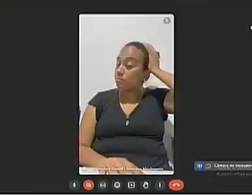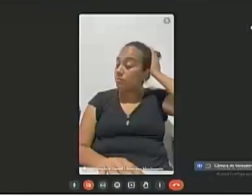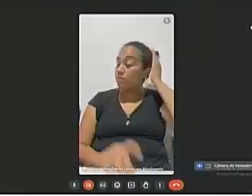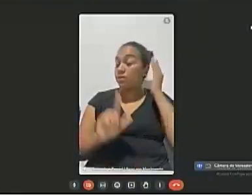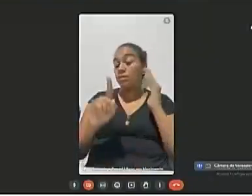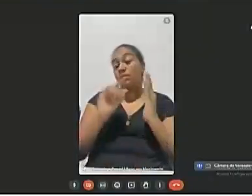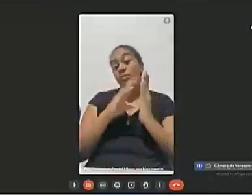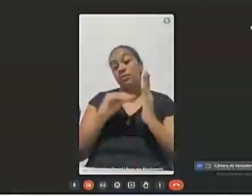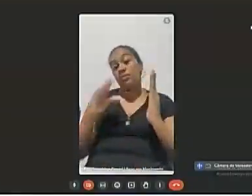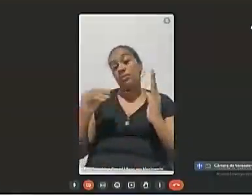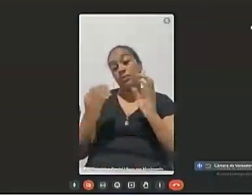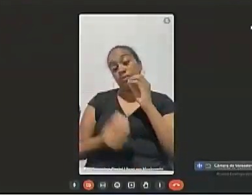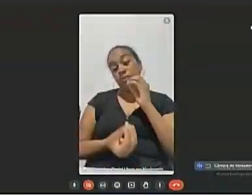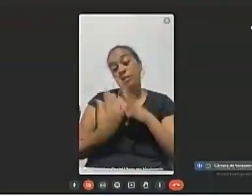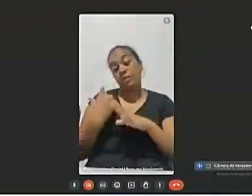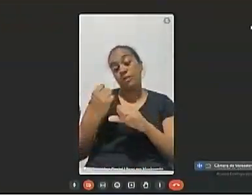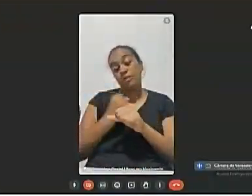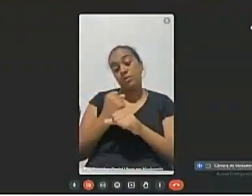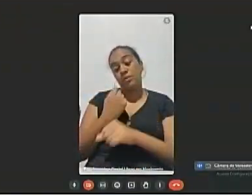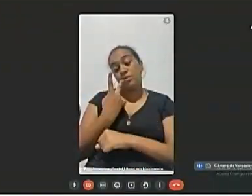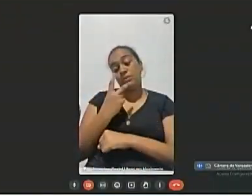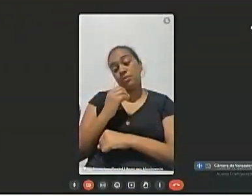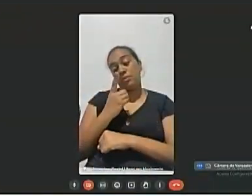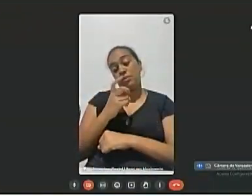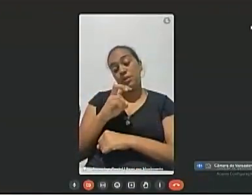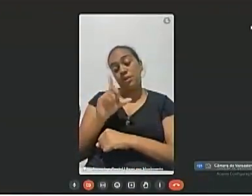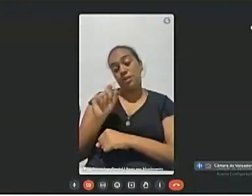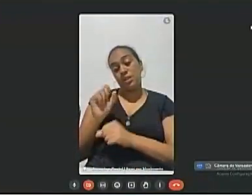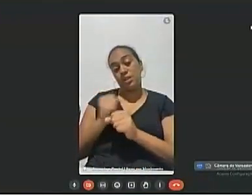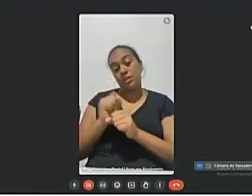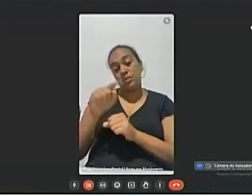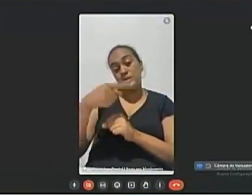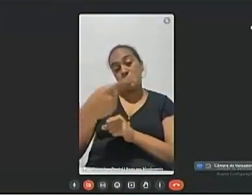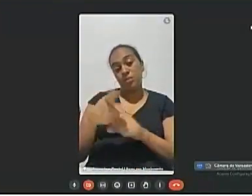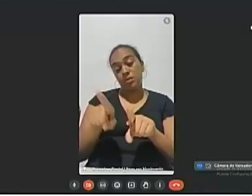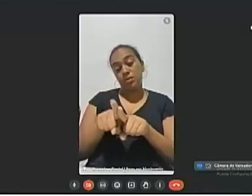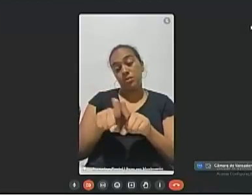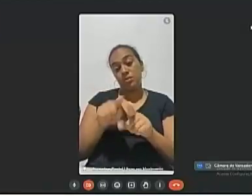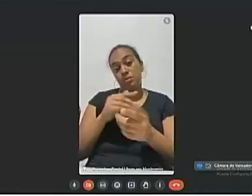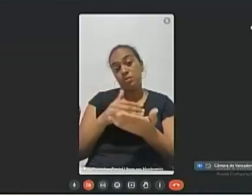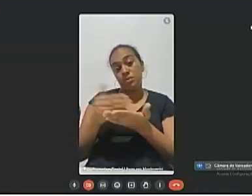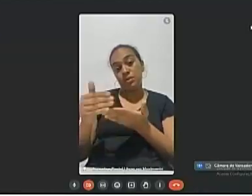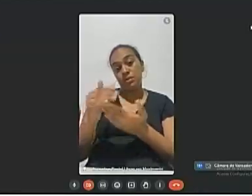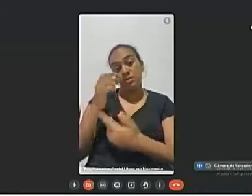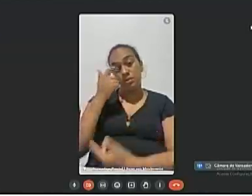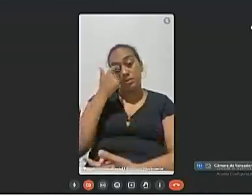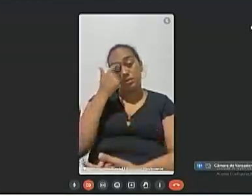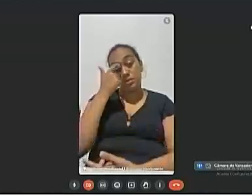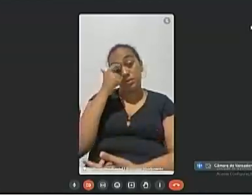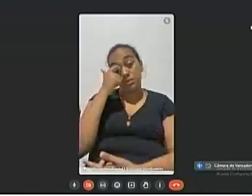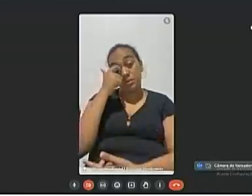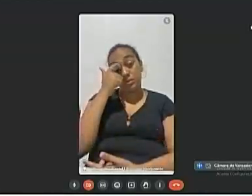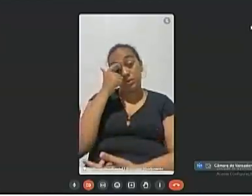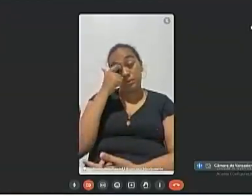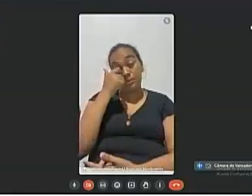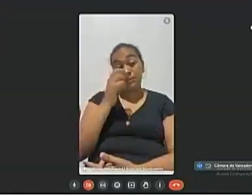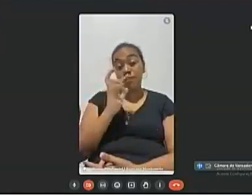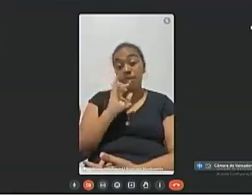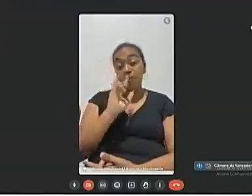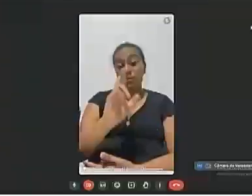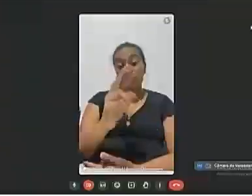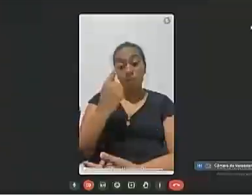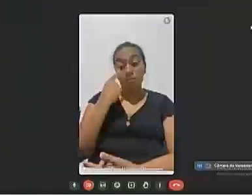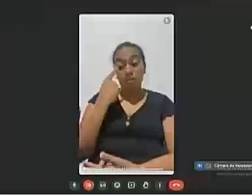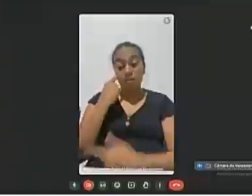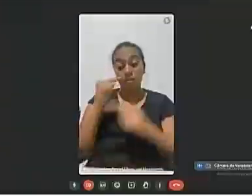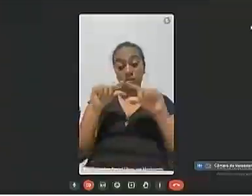foi feita em 2015, 10 anos depois do trabalho inicial, pelo LACTEC. E o resultado é essa curva preta embaixo